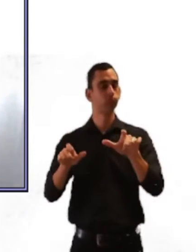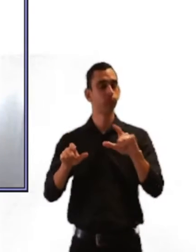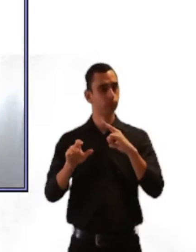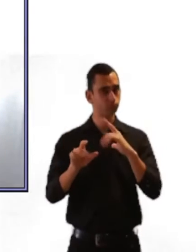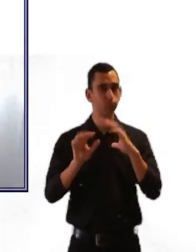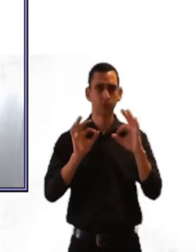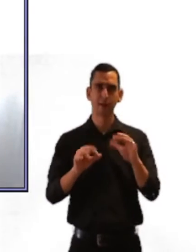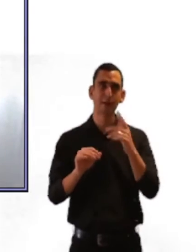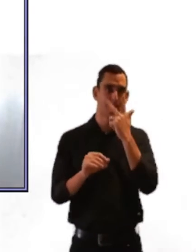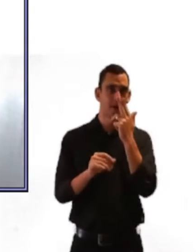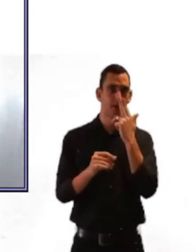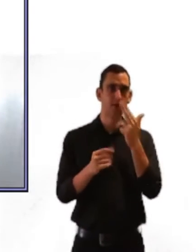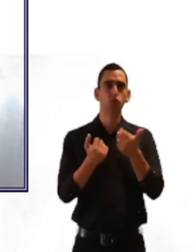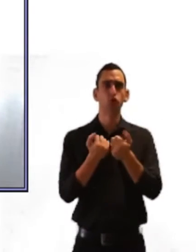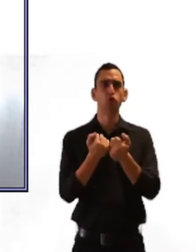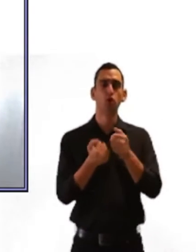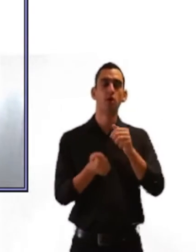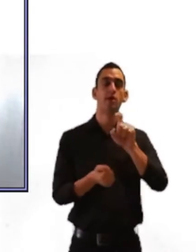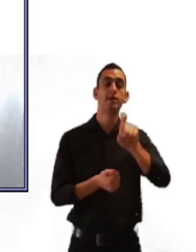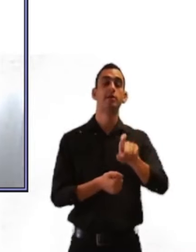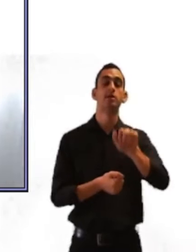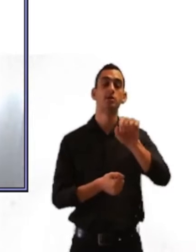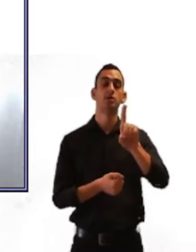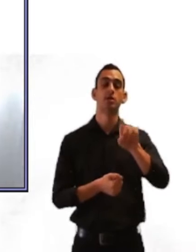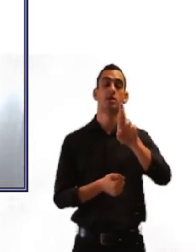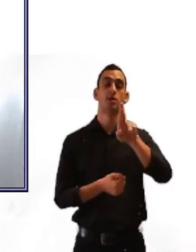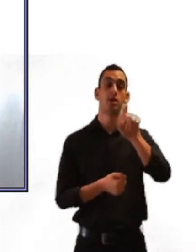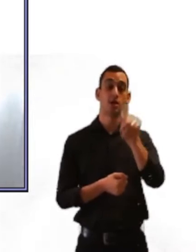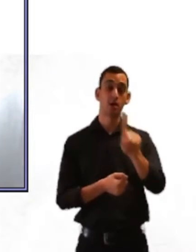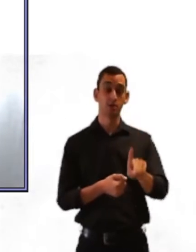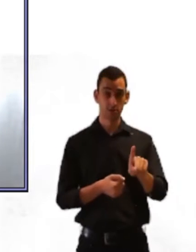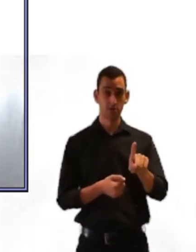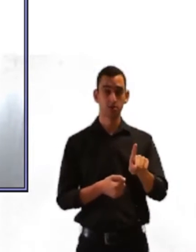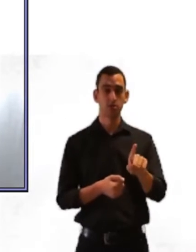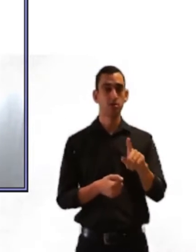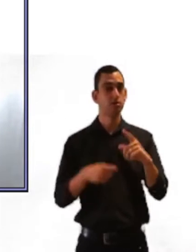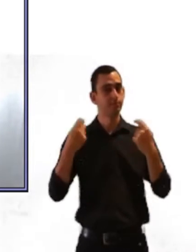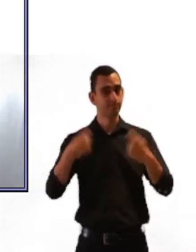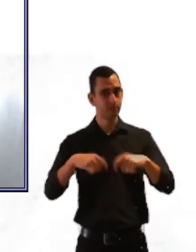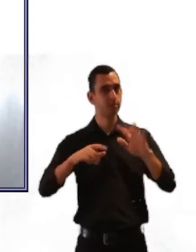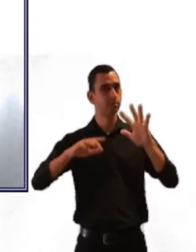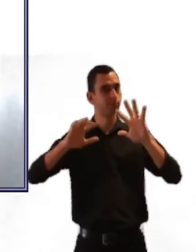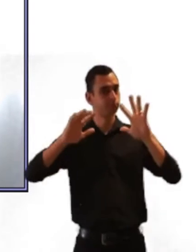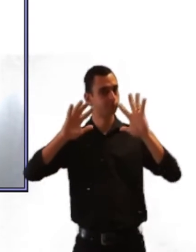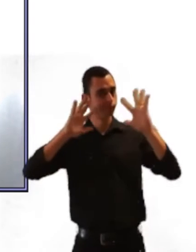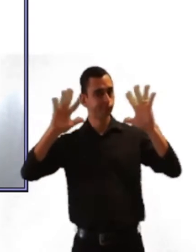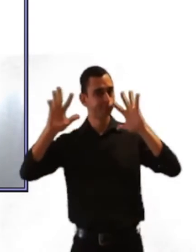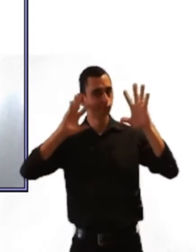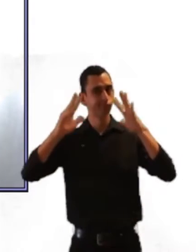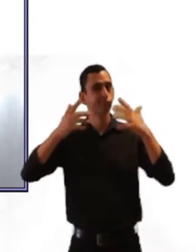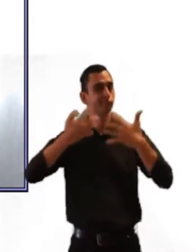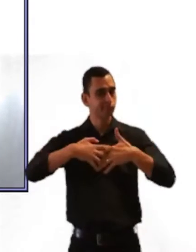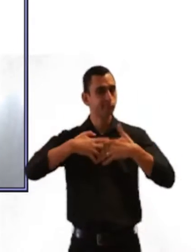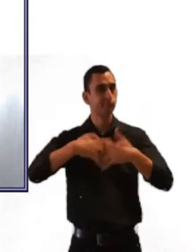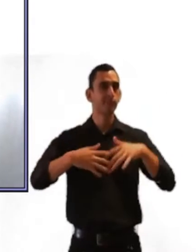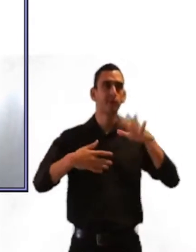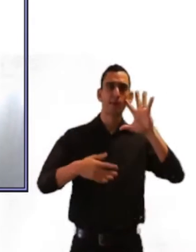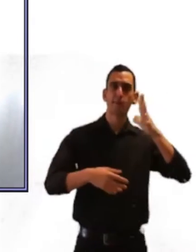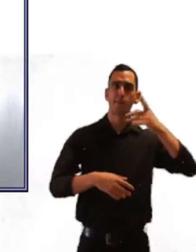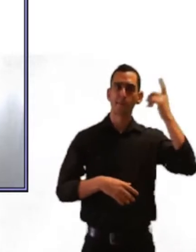Ali tem os atores e cada movimento tem que ser pensado dentro de um processo. Cada decisão,